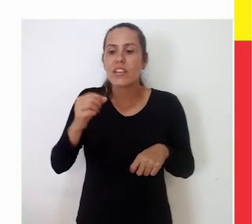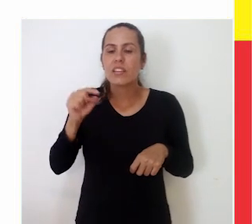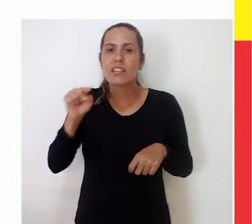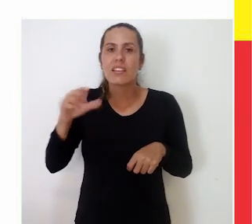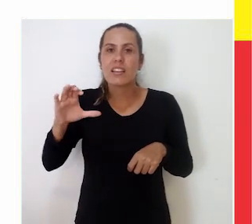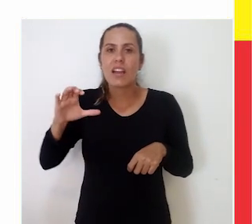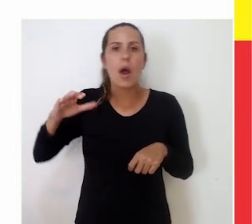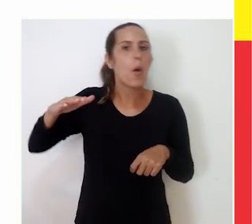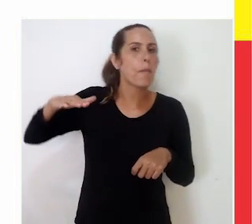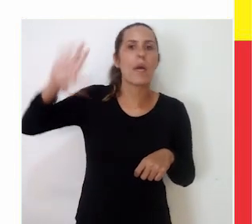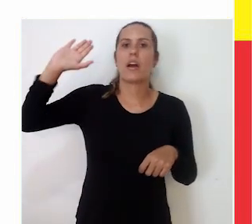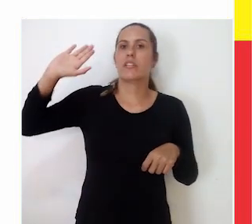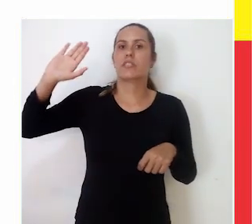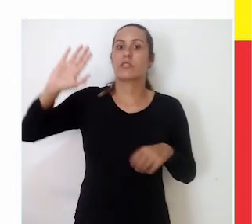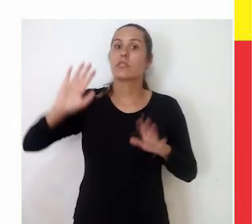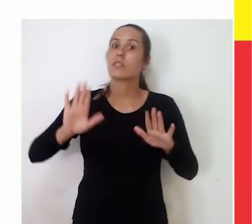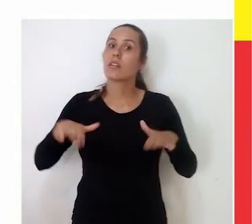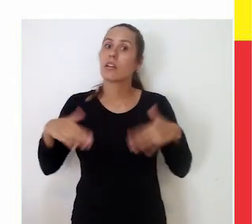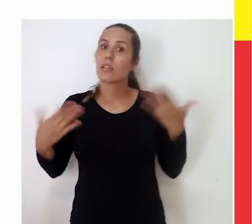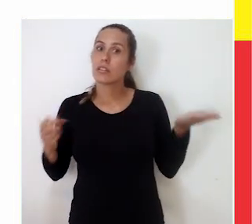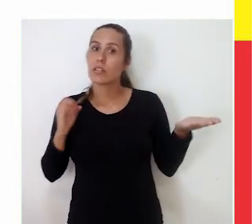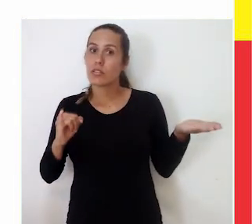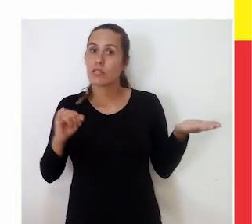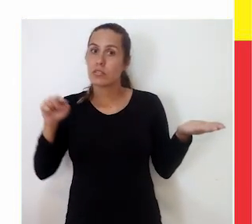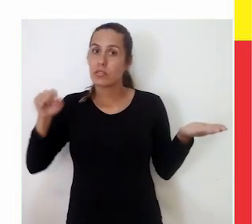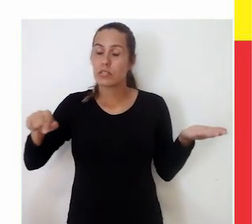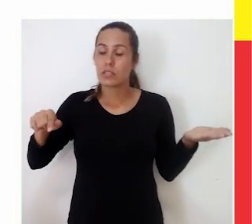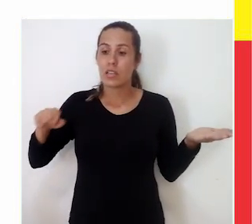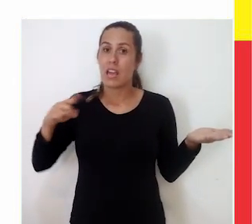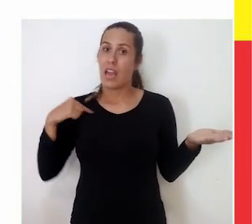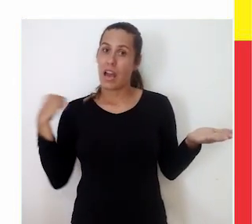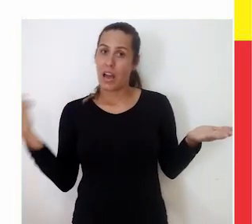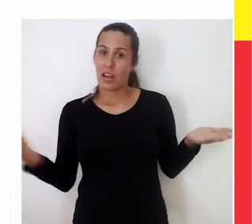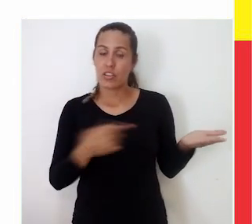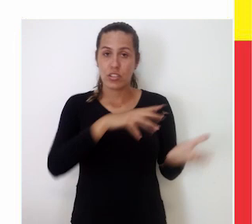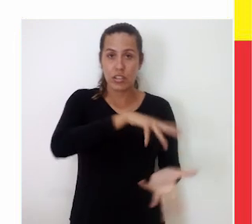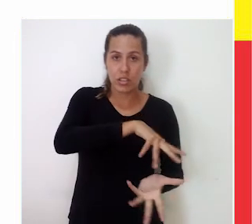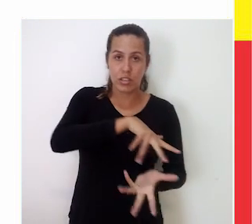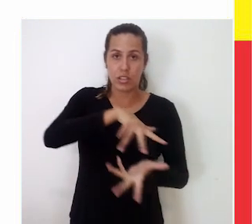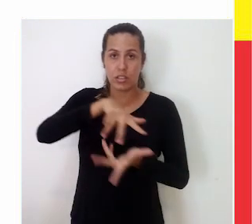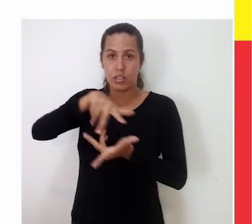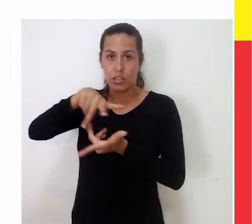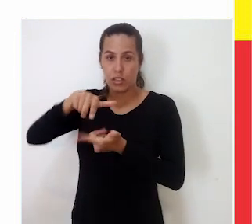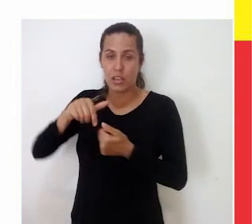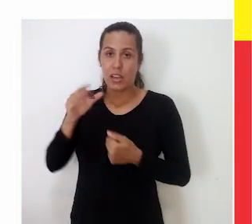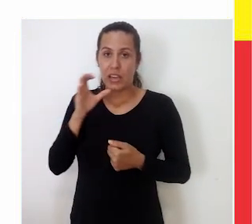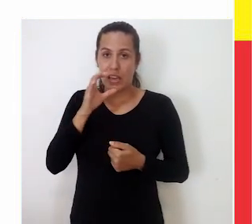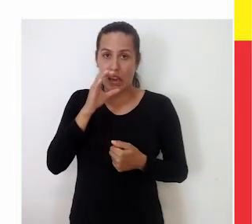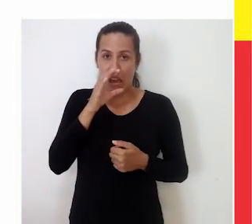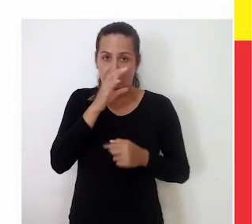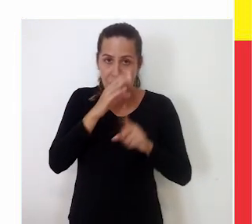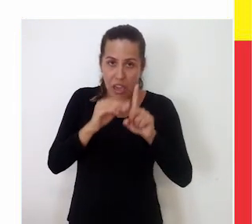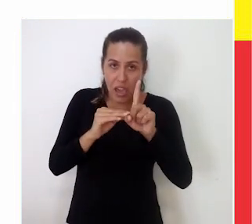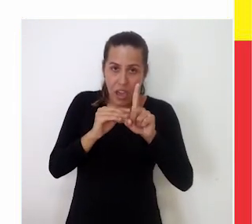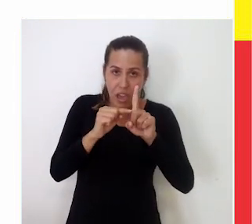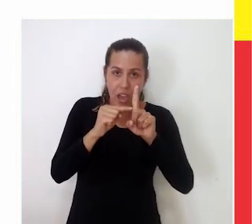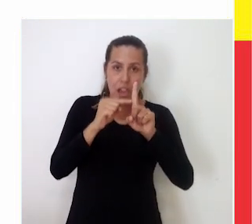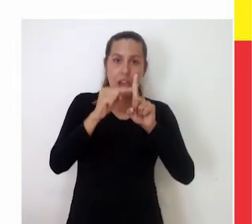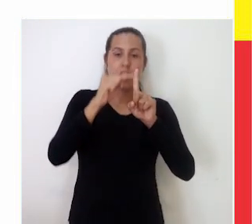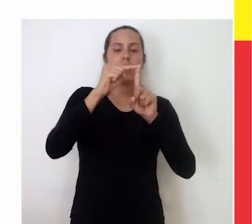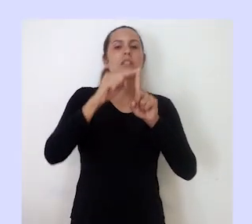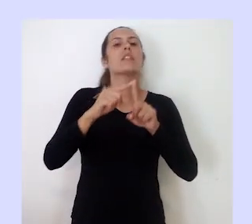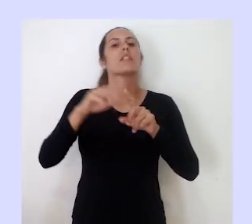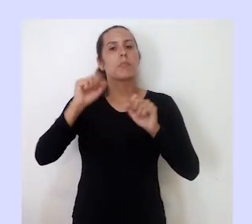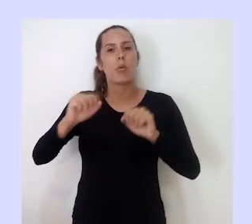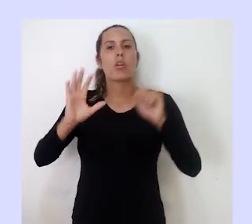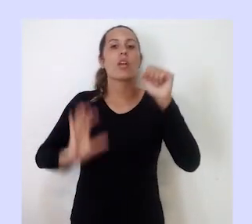mais. Então, se a gente aquece o clima do planeta, maior tendência a furacões.